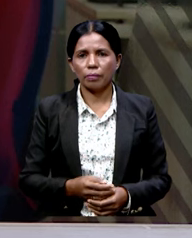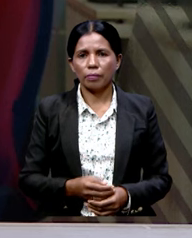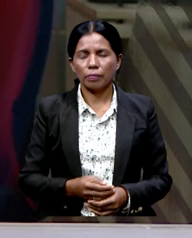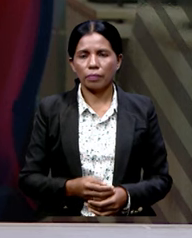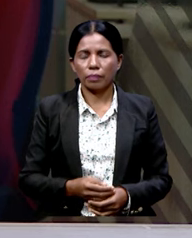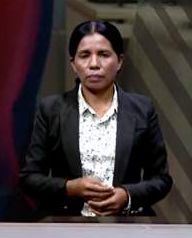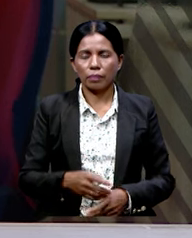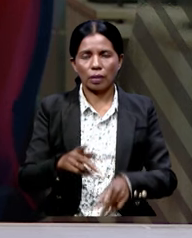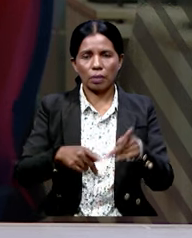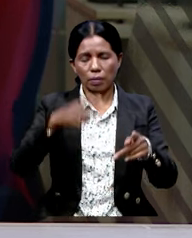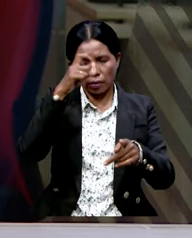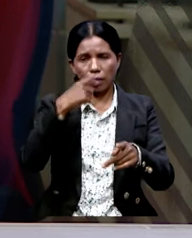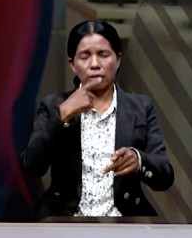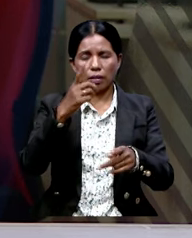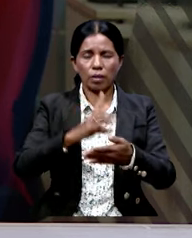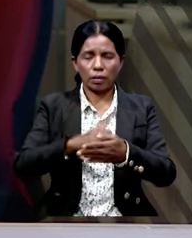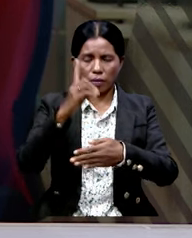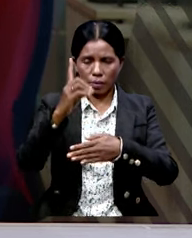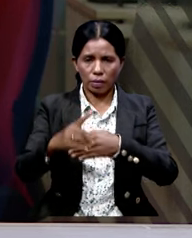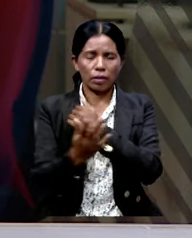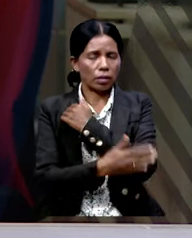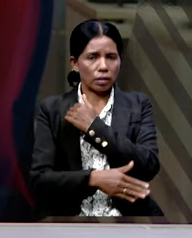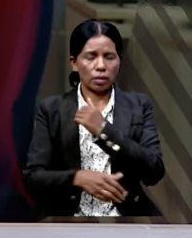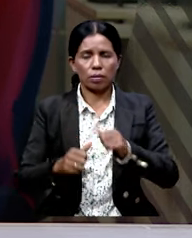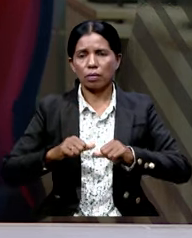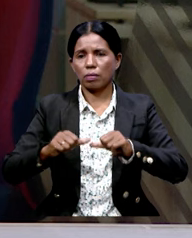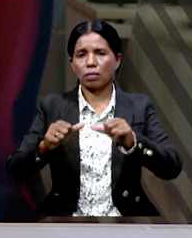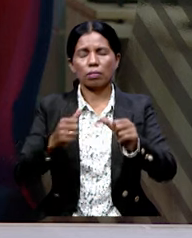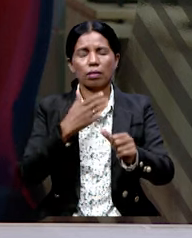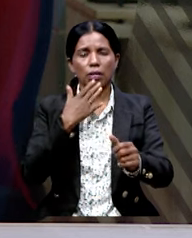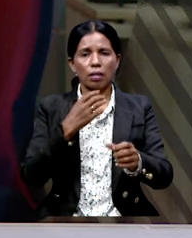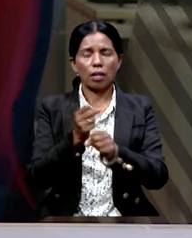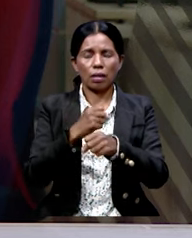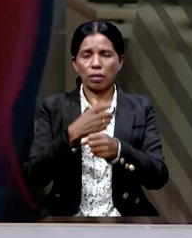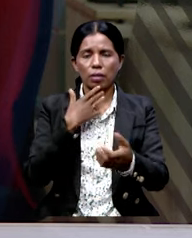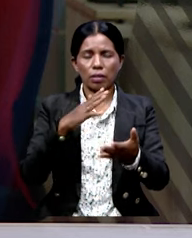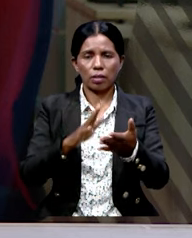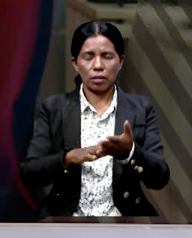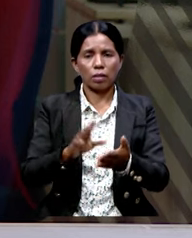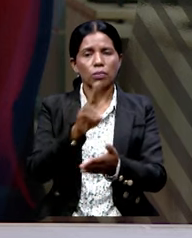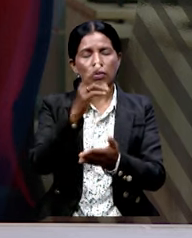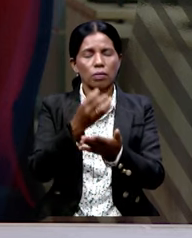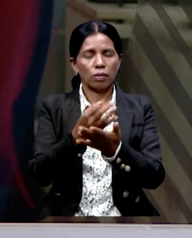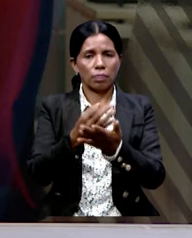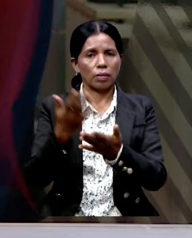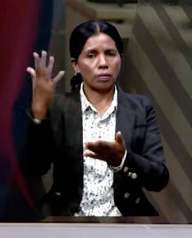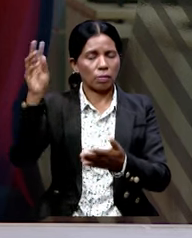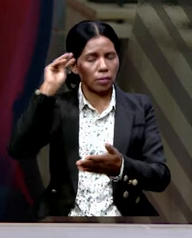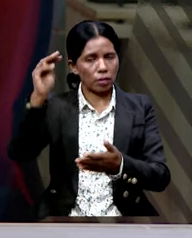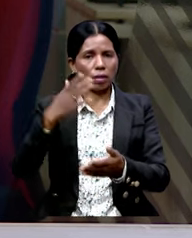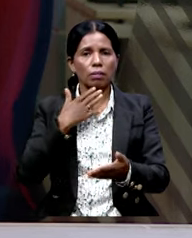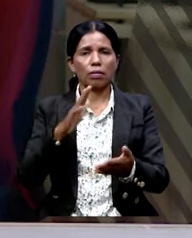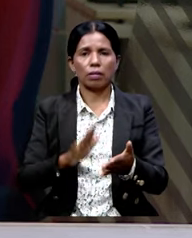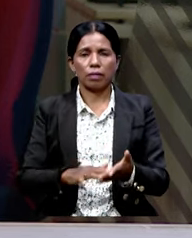gremista considera resolvimento e a nação laula de um dia, também falha e execução orçamento e a cada ministério.